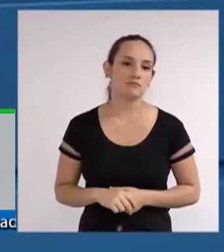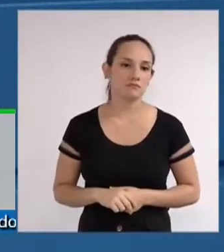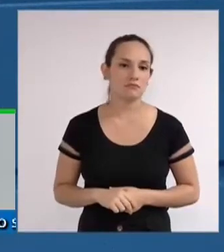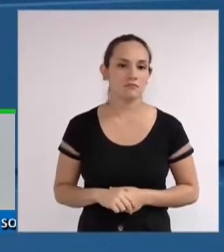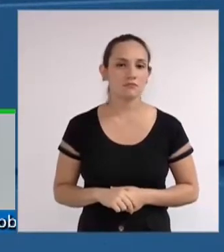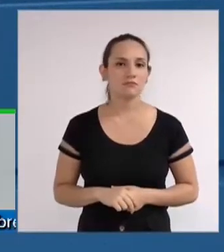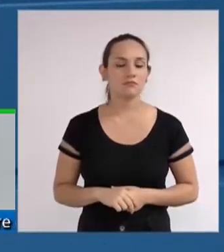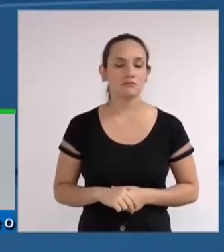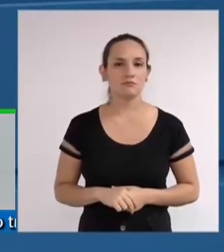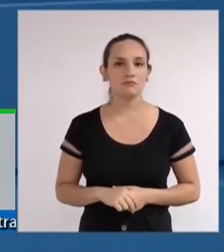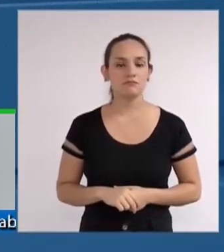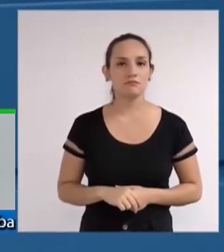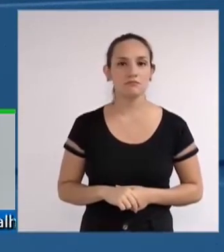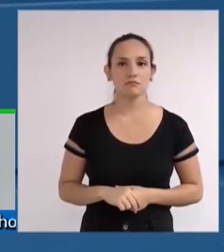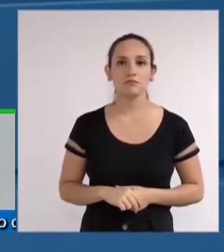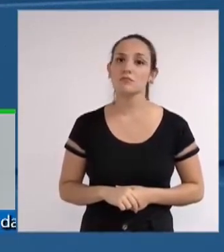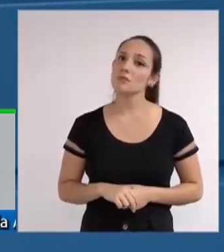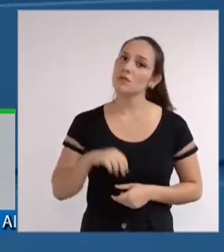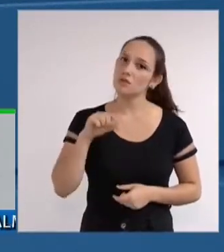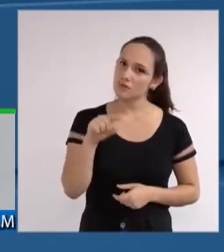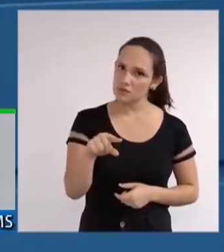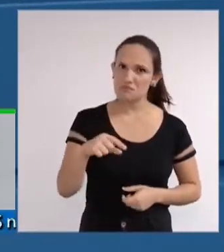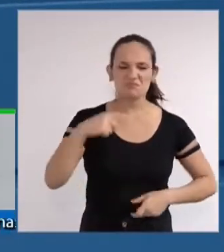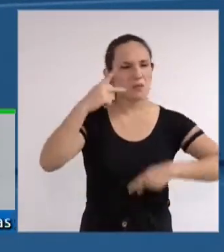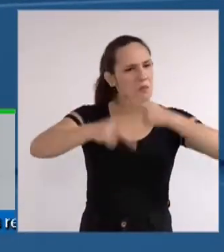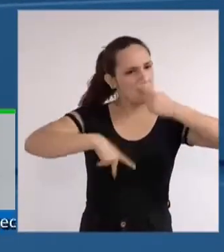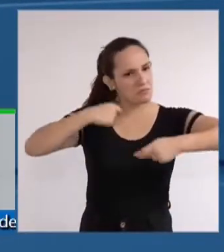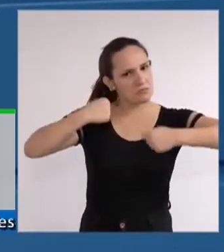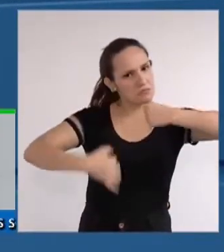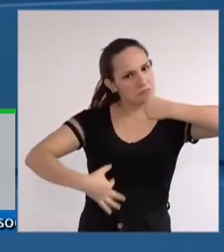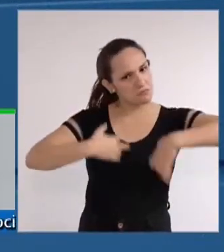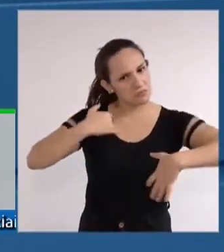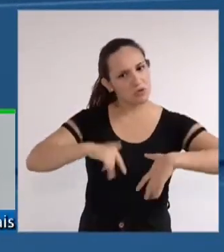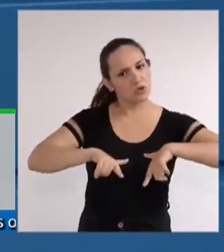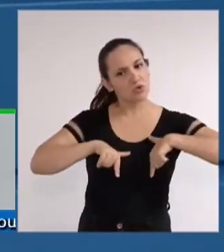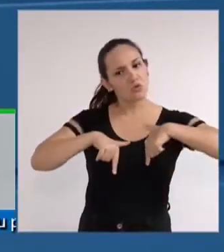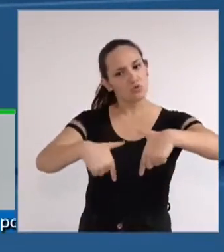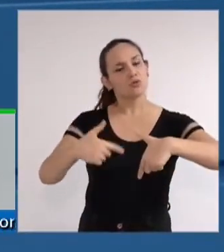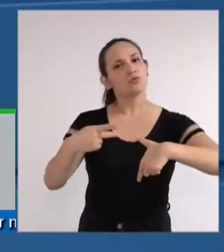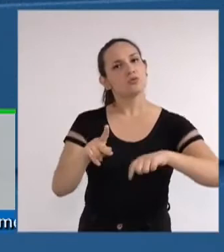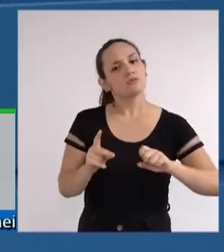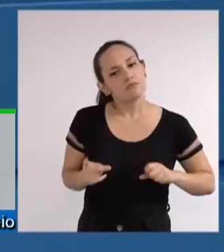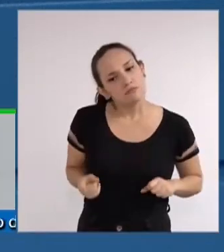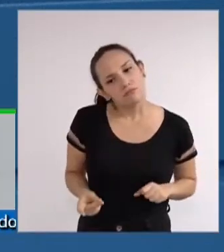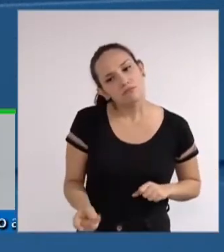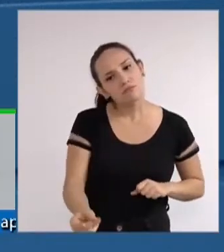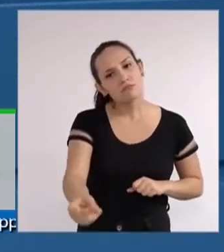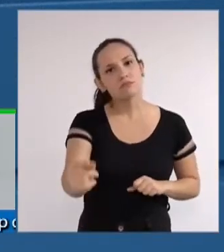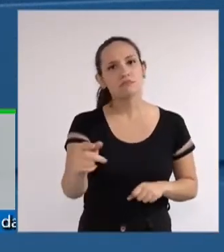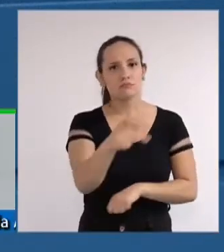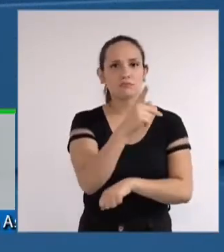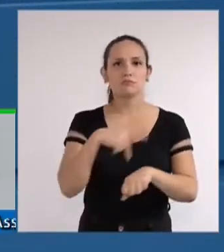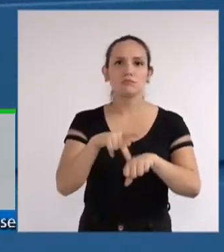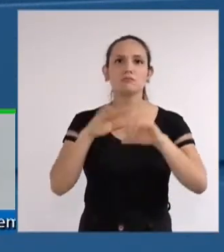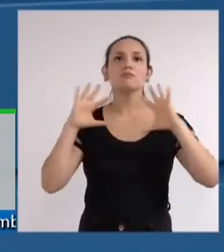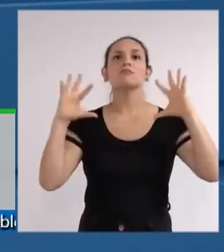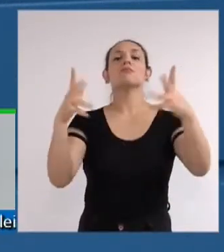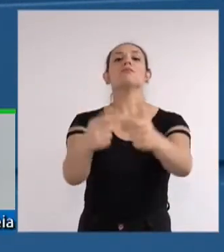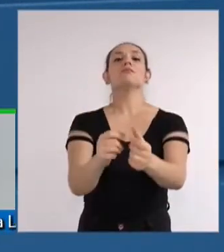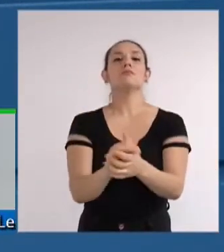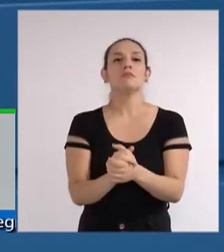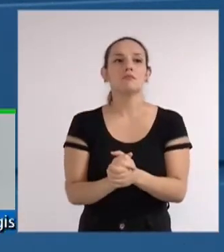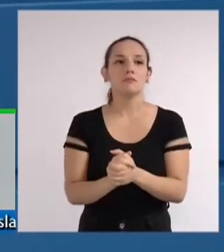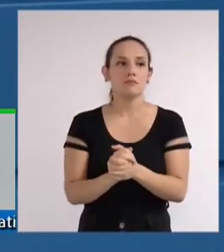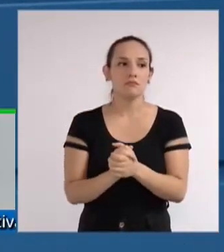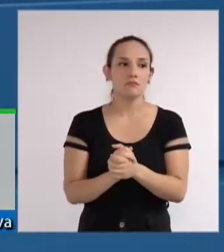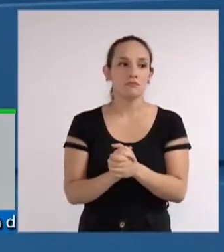que o seu discurso e que essa sua luta se estenda pelo país inteiro, contando em